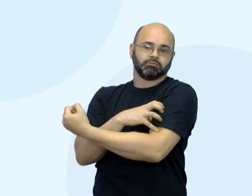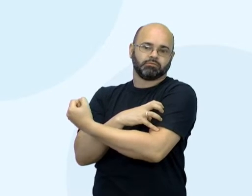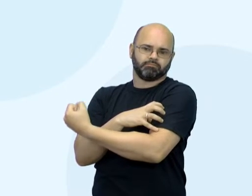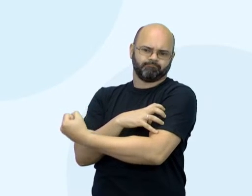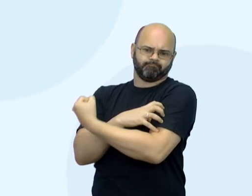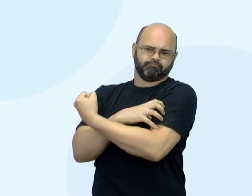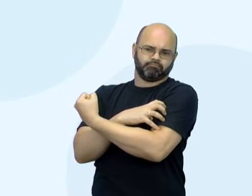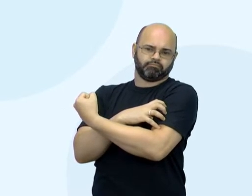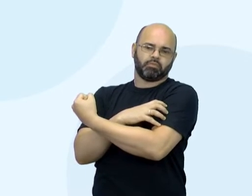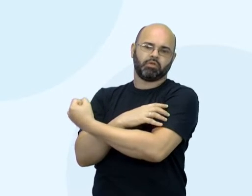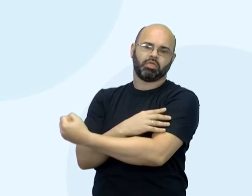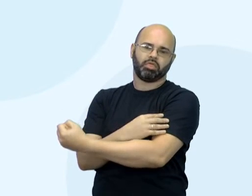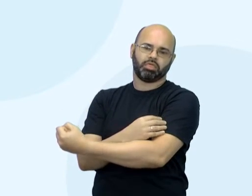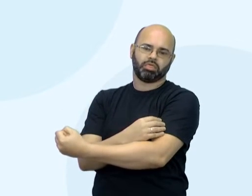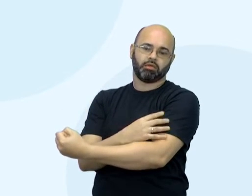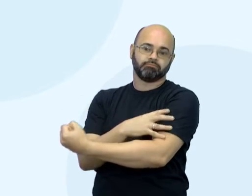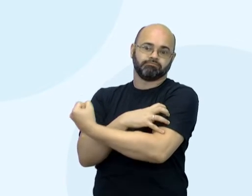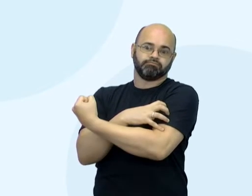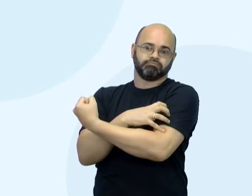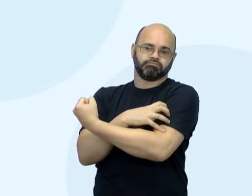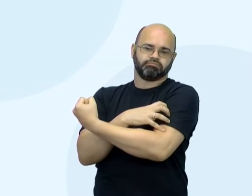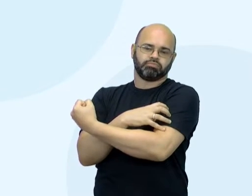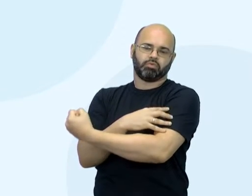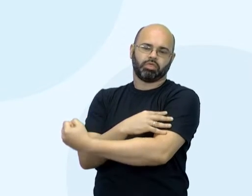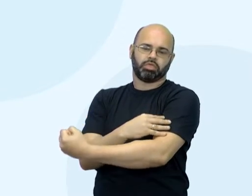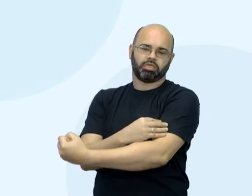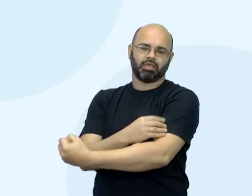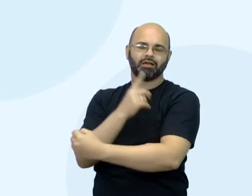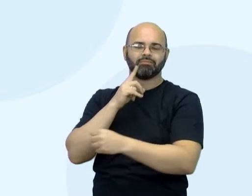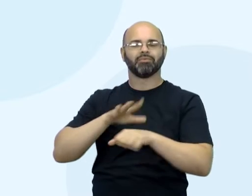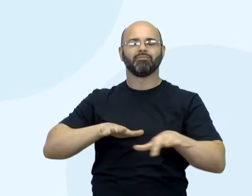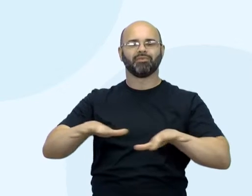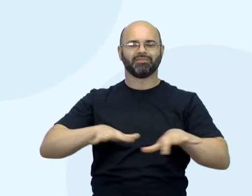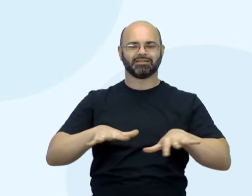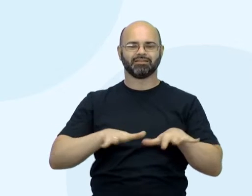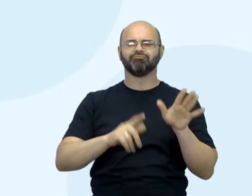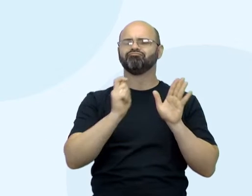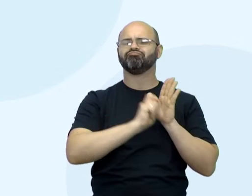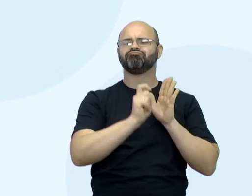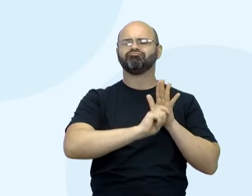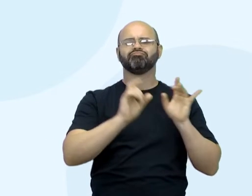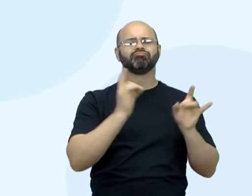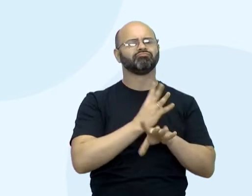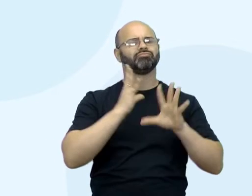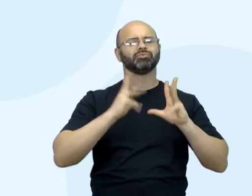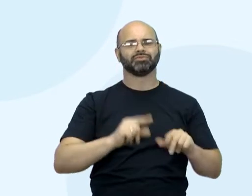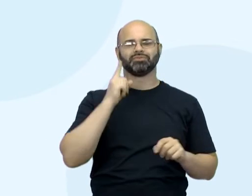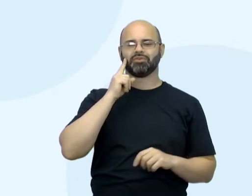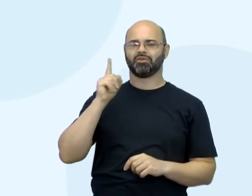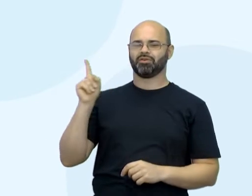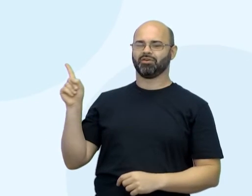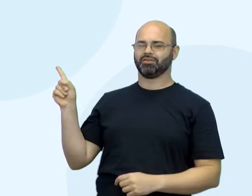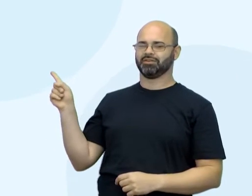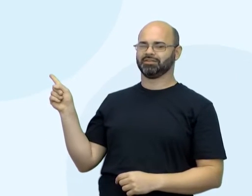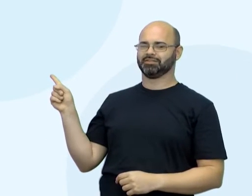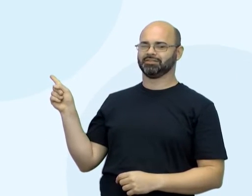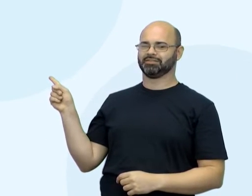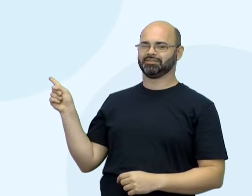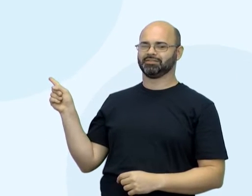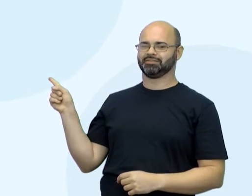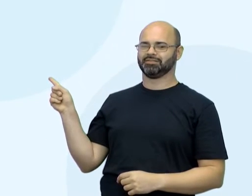a movimentação. Está escrito aqui, está detalhado aqui, então vou até escrever bonito aqui para você,